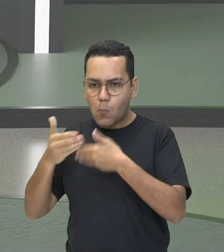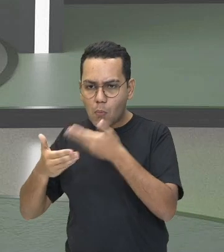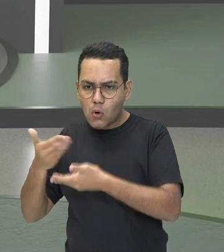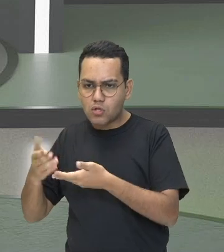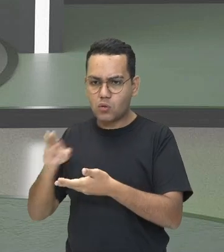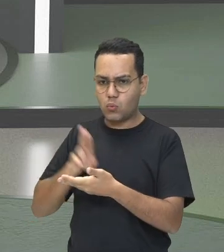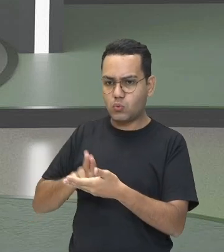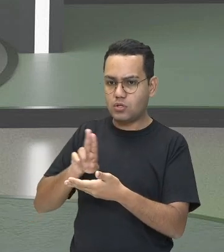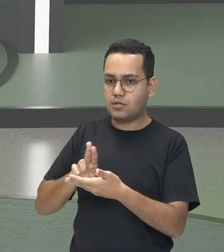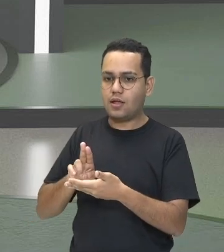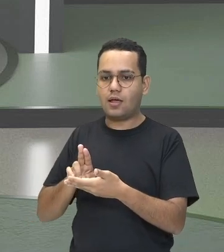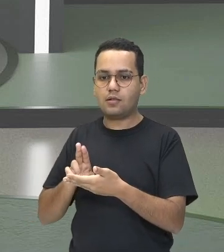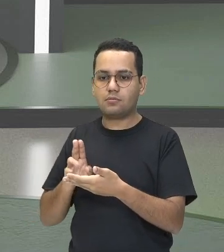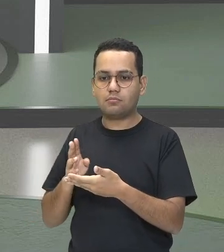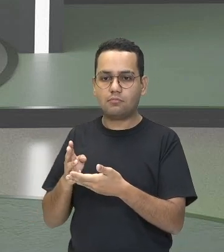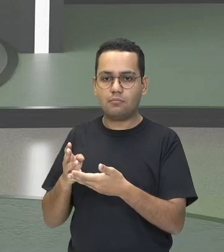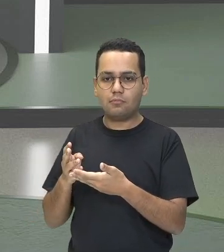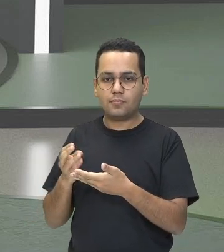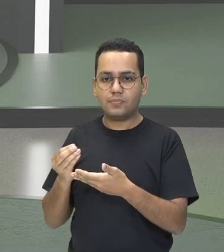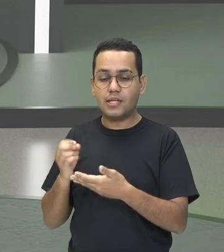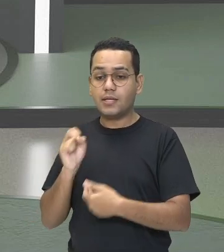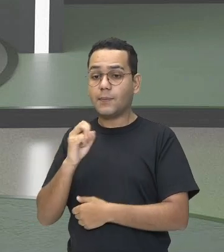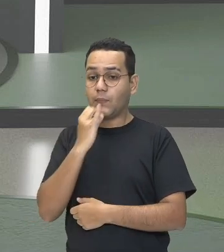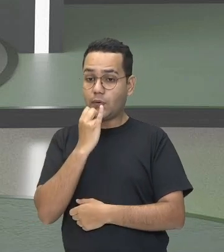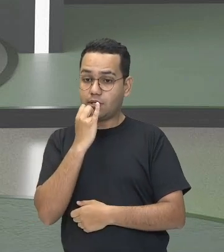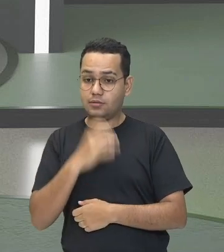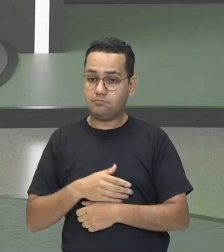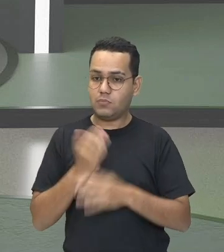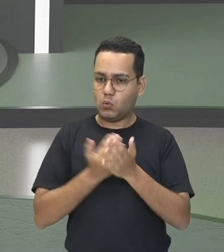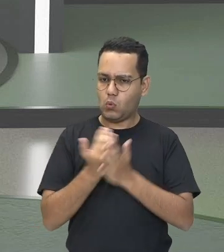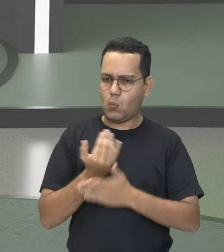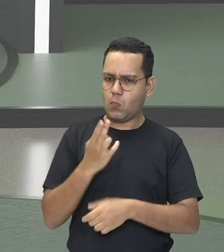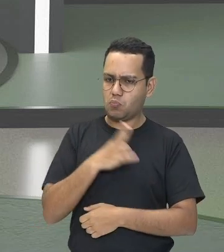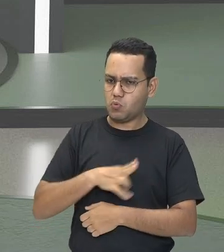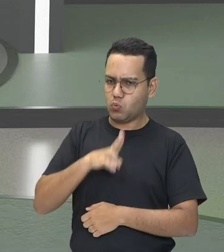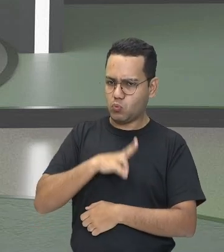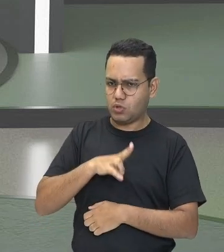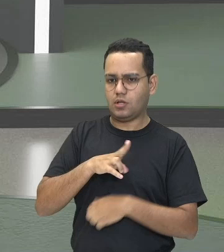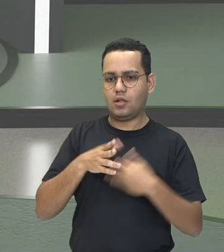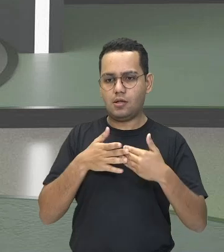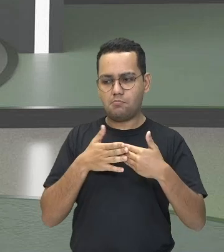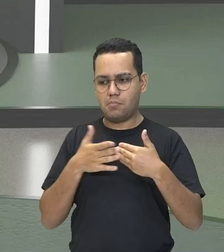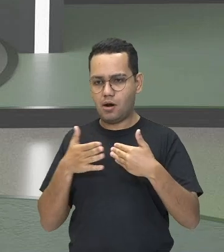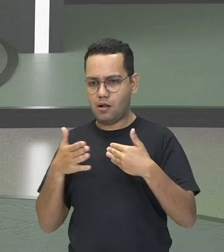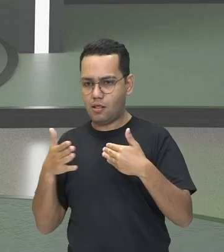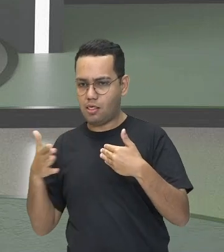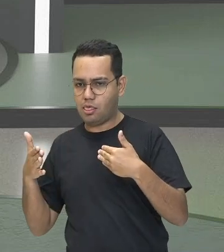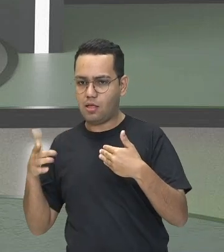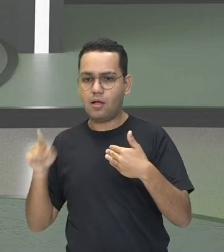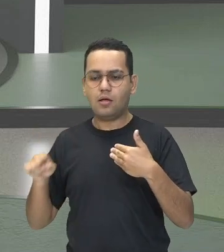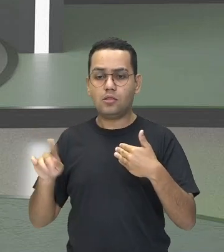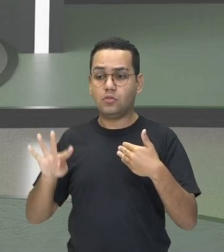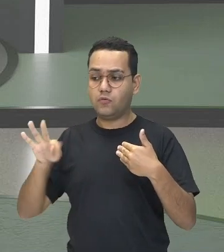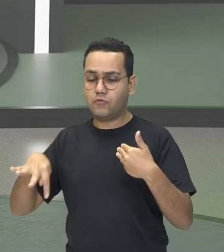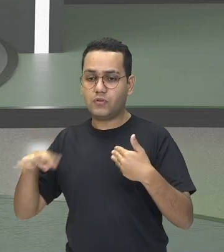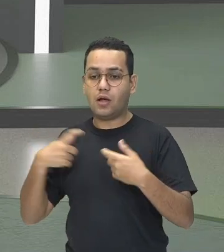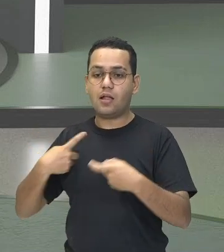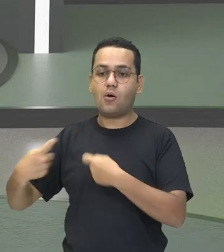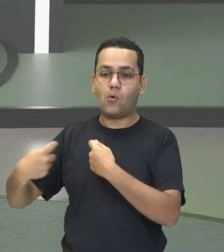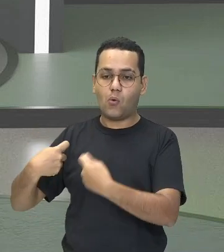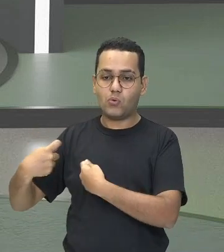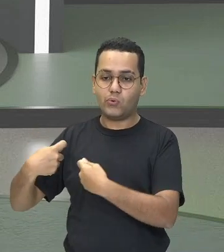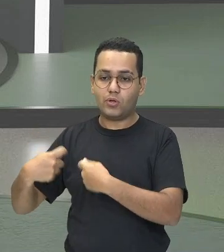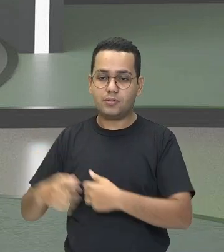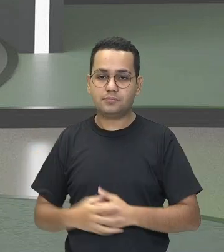ele não é consumido se eu coloco ele no início ele participa da reação mas no final ele é restabelecido então nós teremos esse